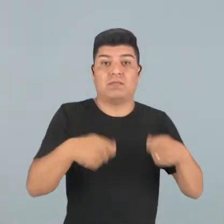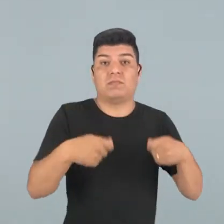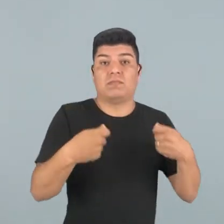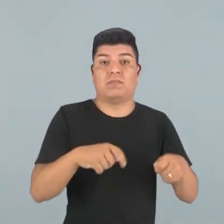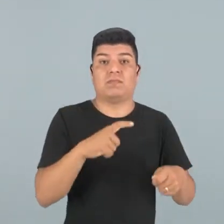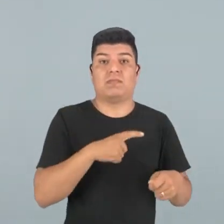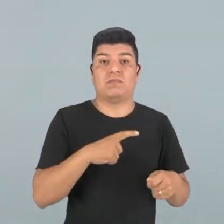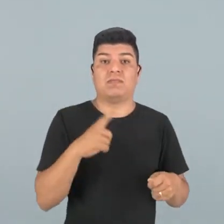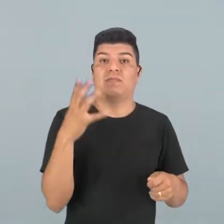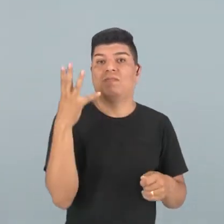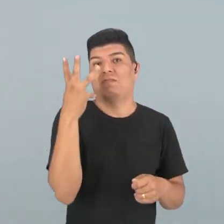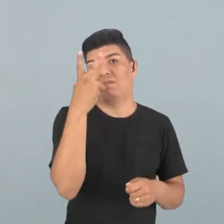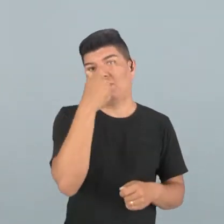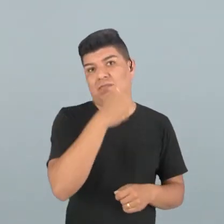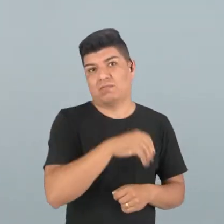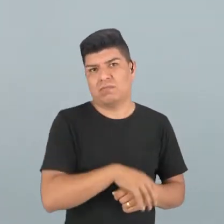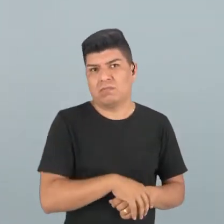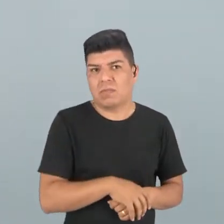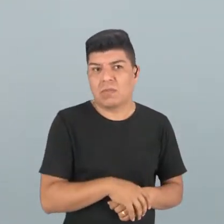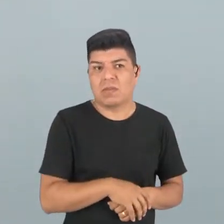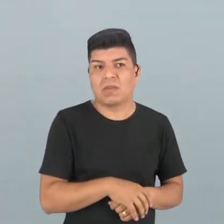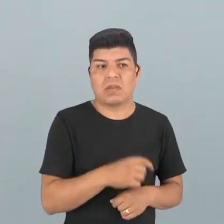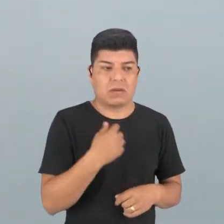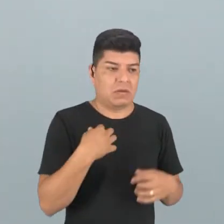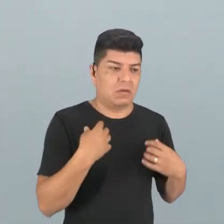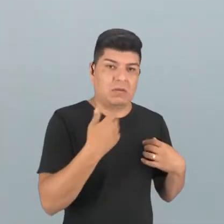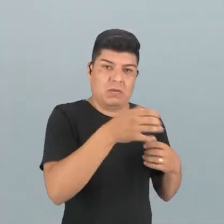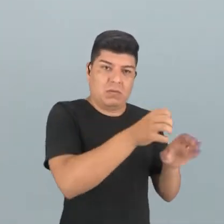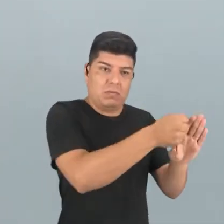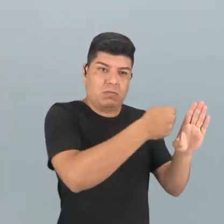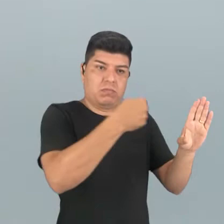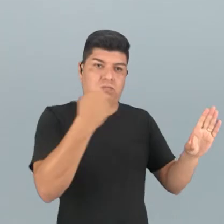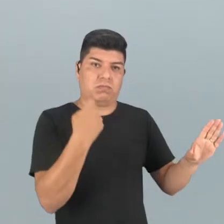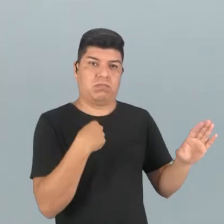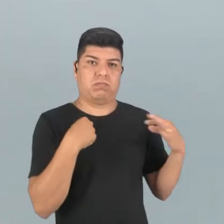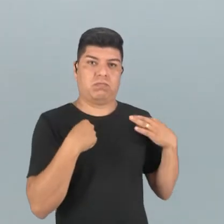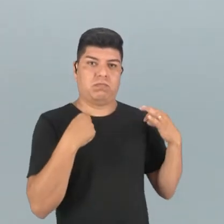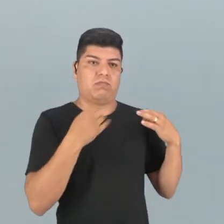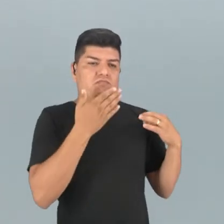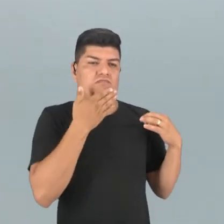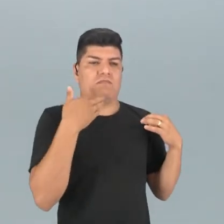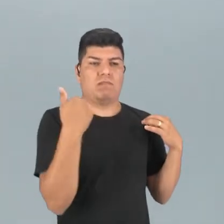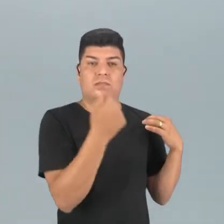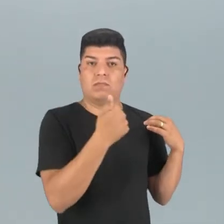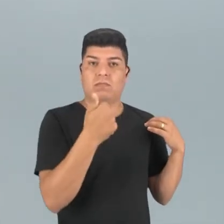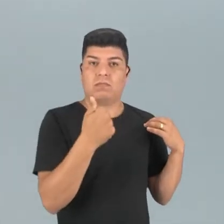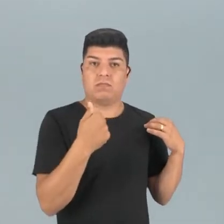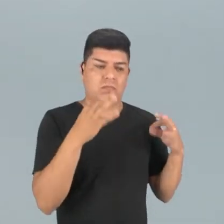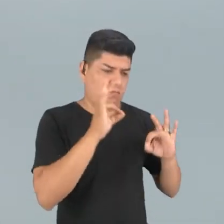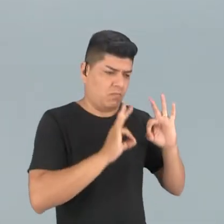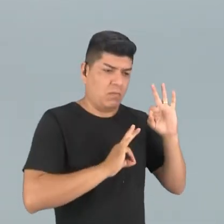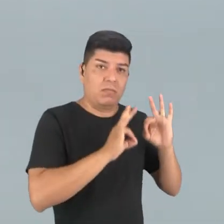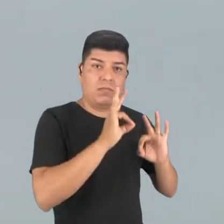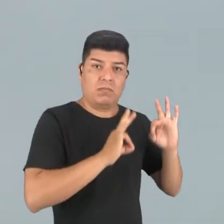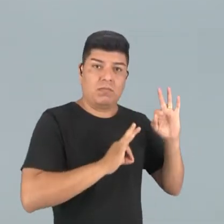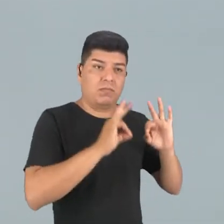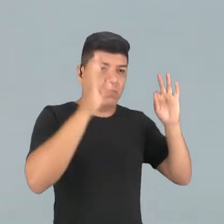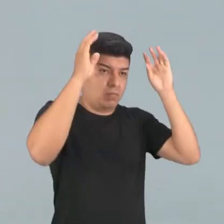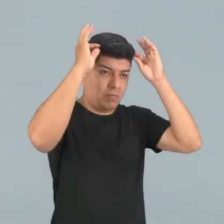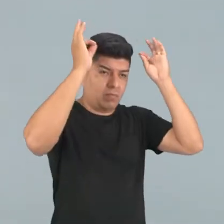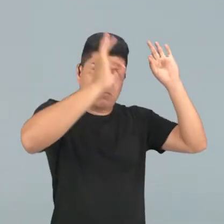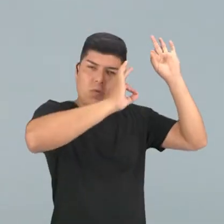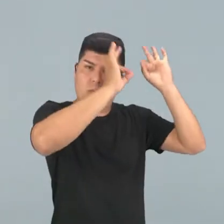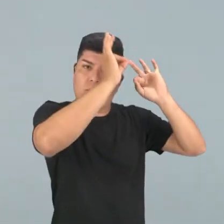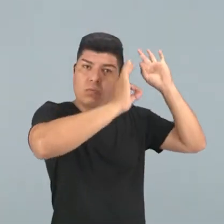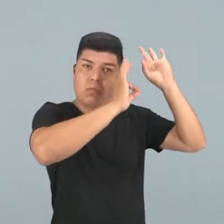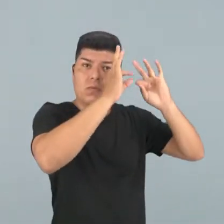boa aparência. Então eu fui no meu guarda-roupa, vesti, né, a minha melhor roupa e arrumei, né, os meus cabelos e